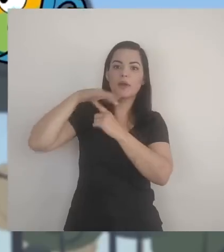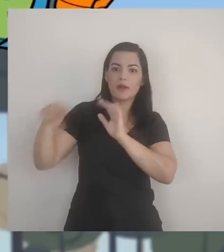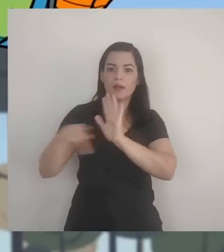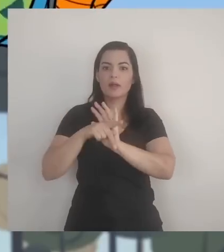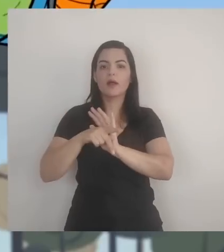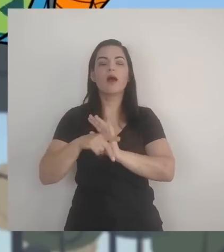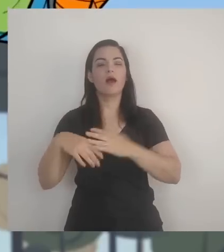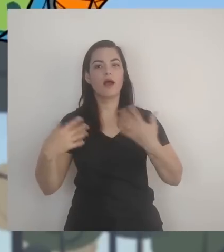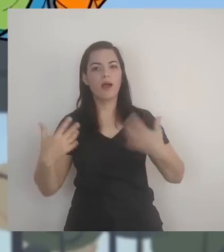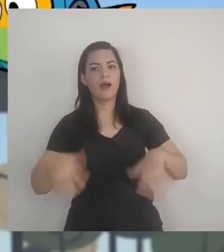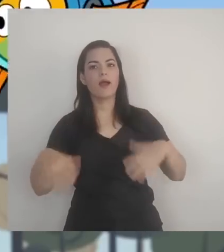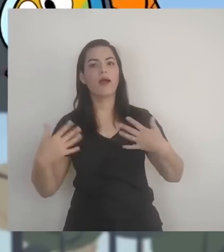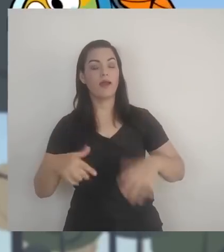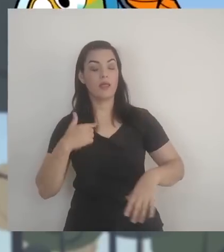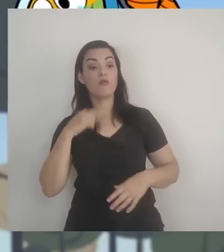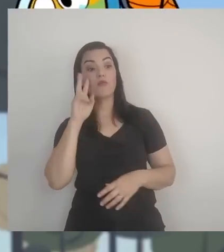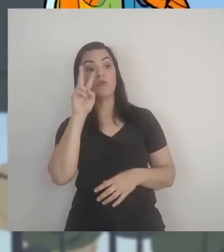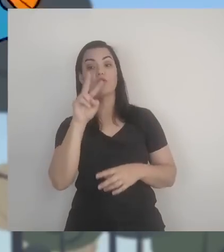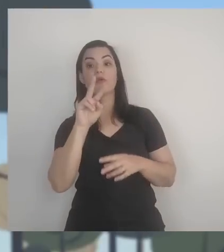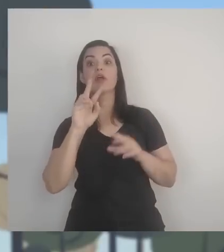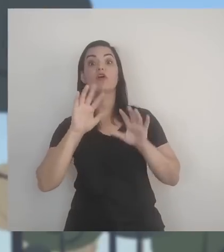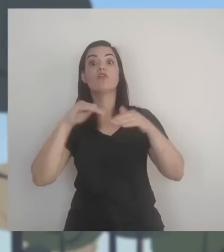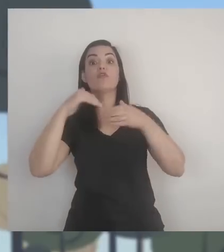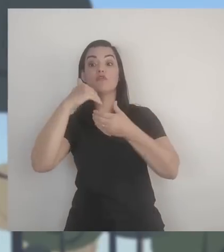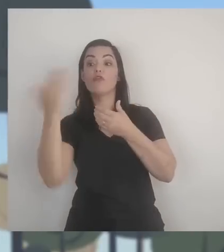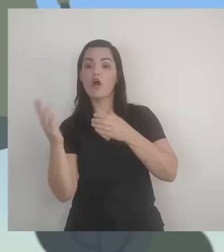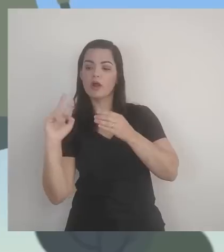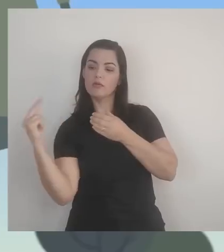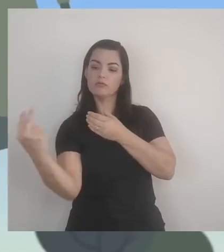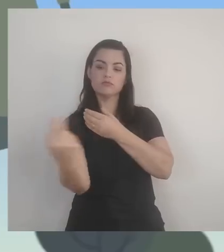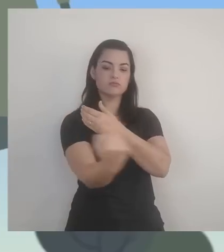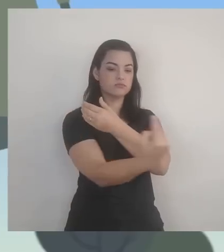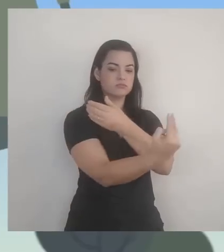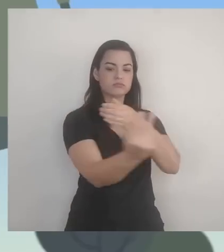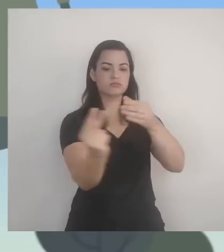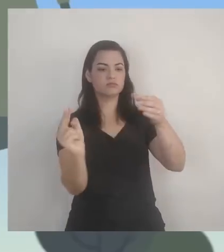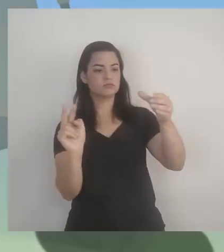Eu vou olhar do lado de fora da caixa para ver se encontro algum furo.